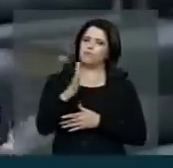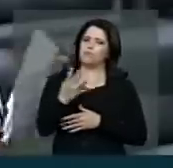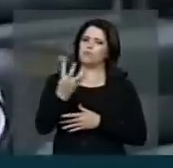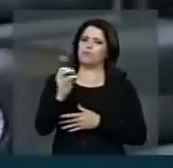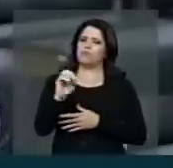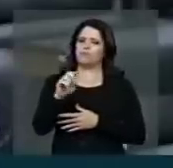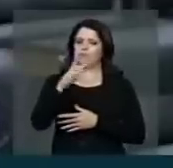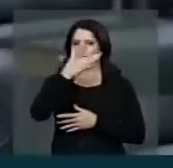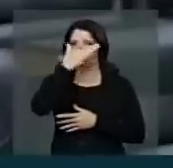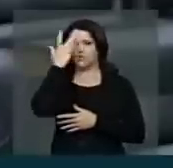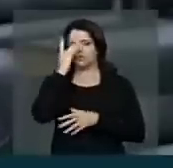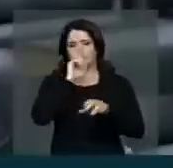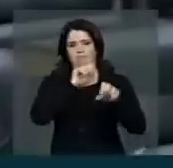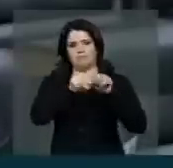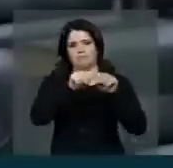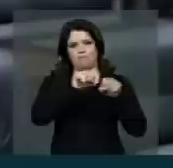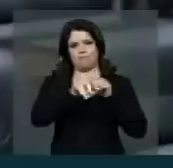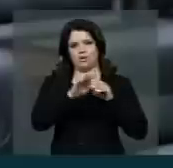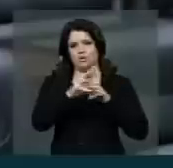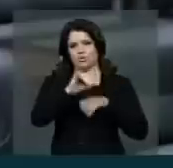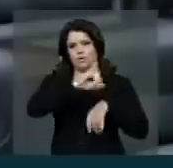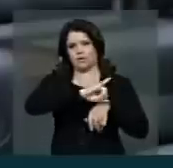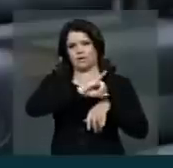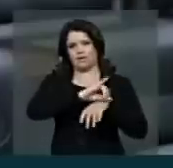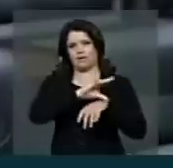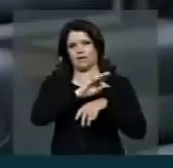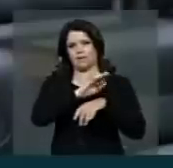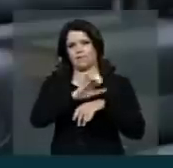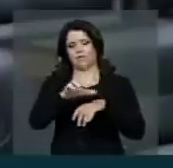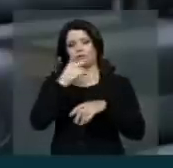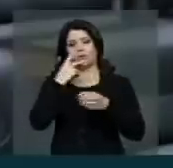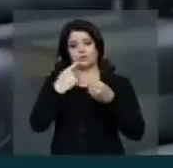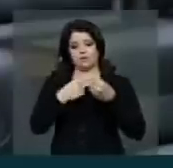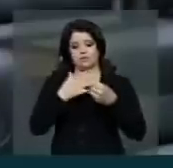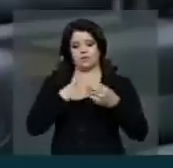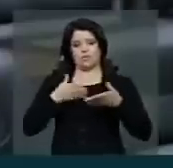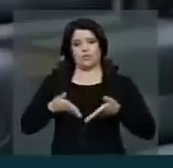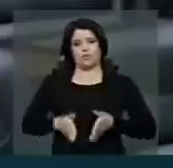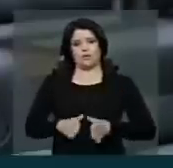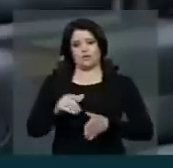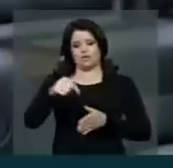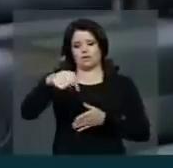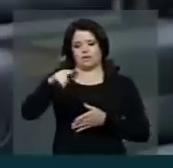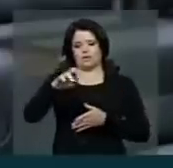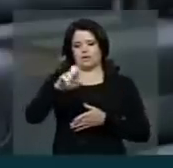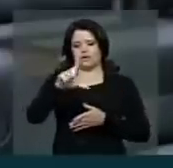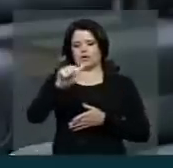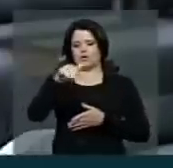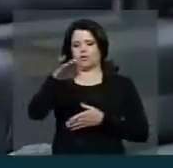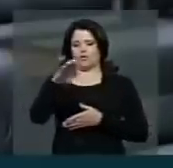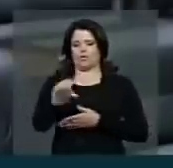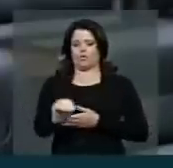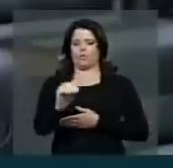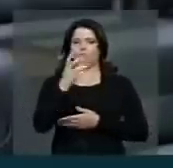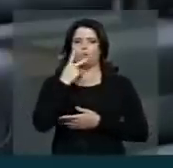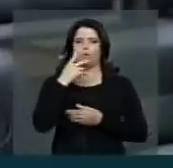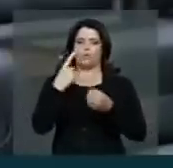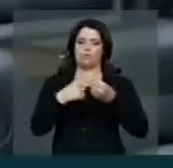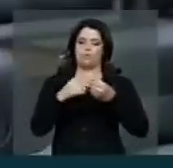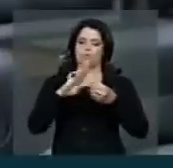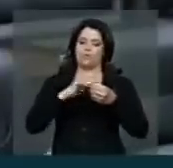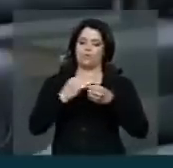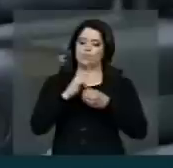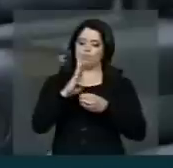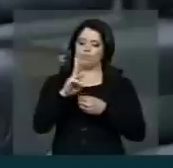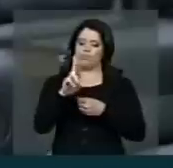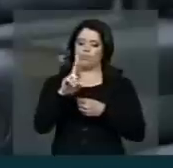são assassinadas na Grande São Luís. Agora a violência chegou na minha cidade. Eu nasci num quilômetro de Saco das Almas, no município de Buriti. E